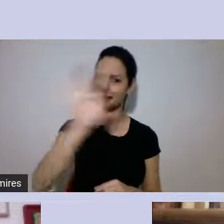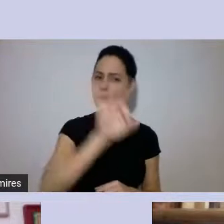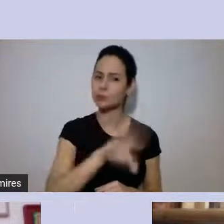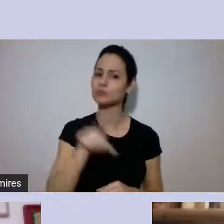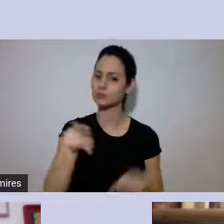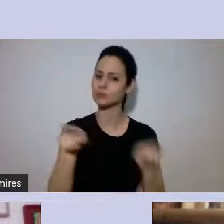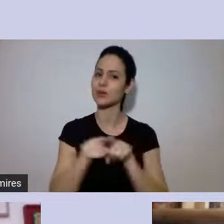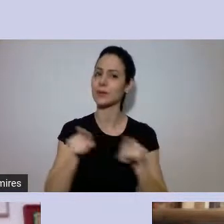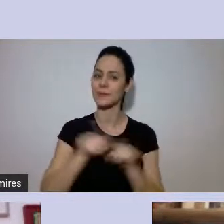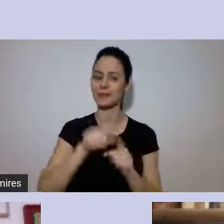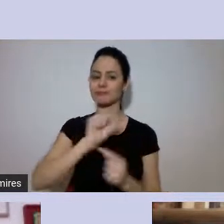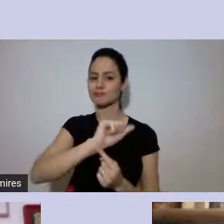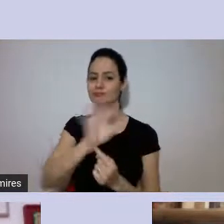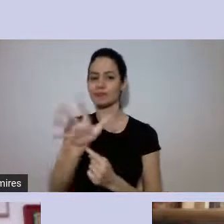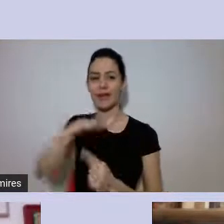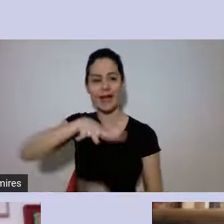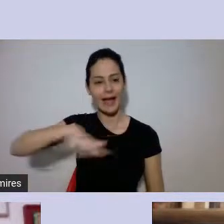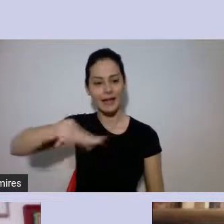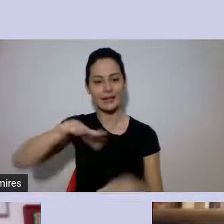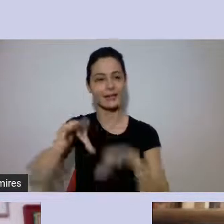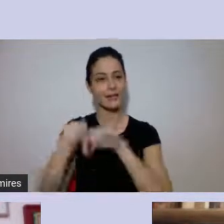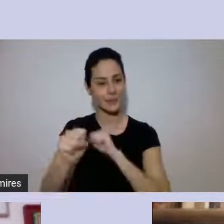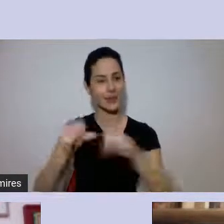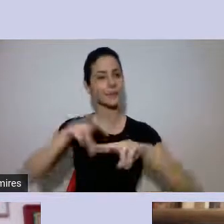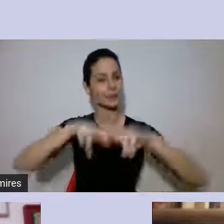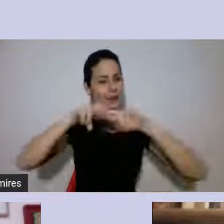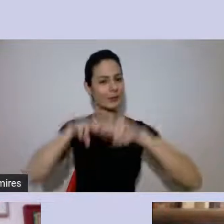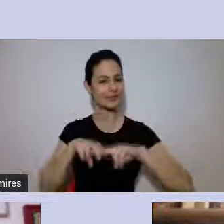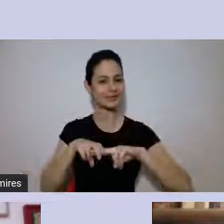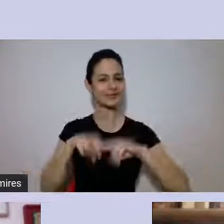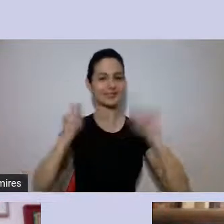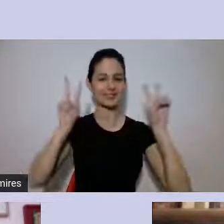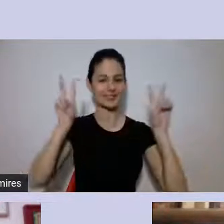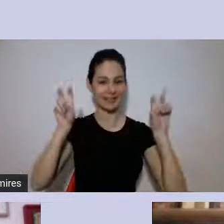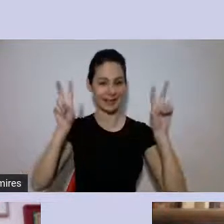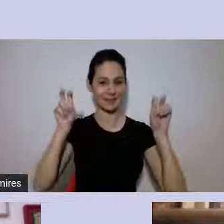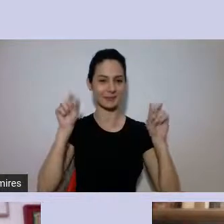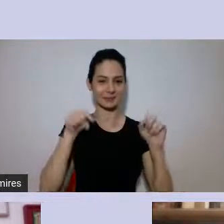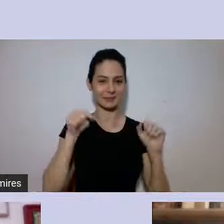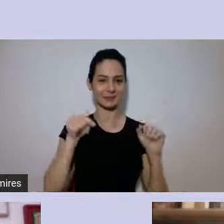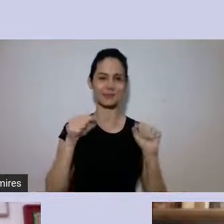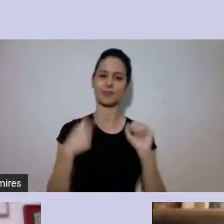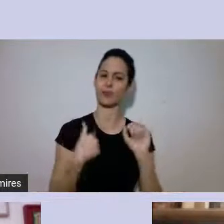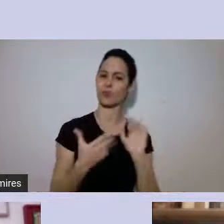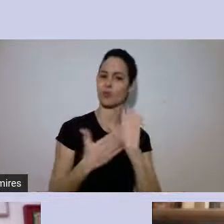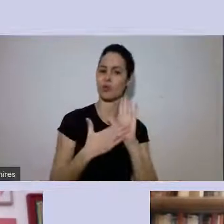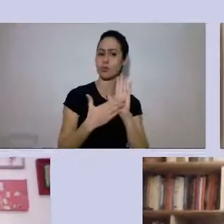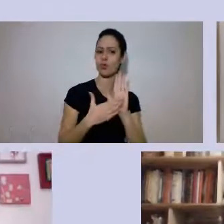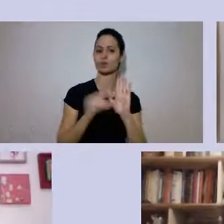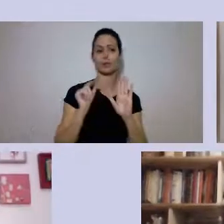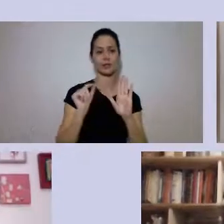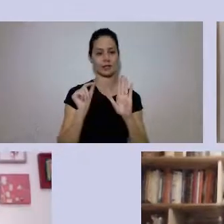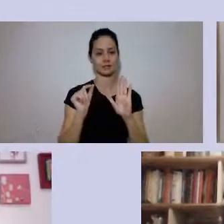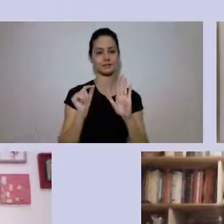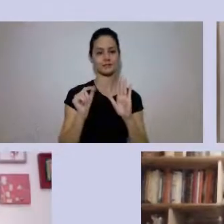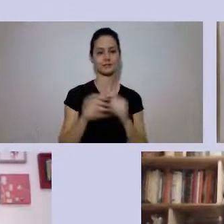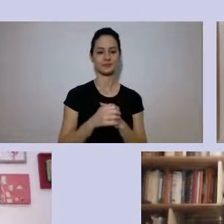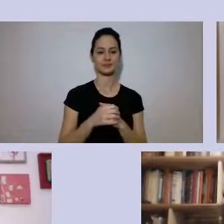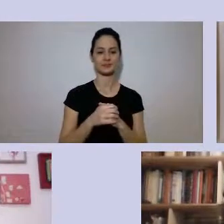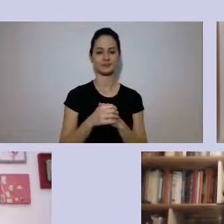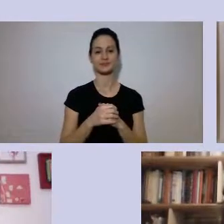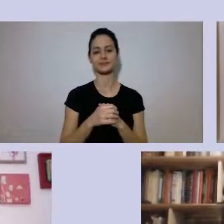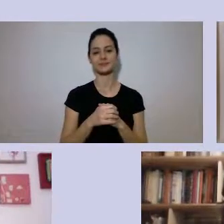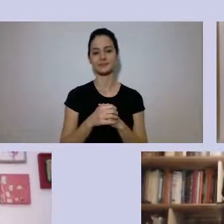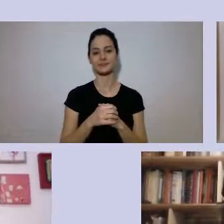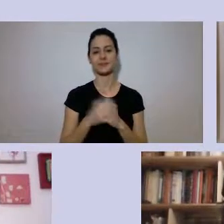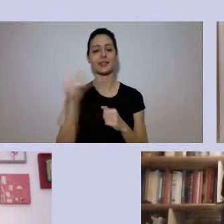questão multidisciplinar, e por isso a nossa temática, nós pretendemos aí ser bastante, né,